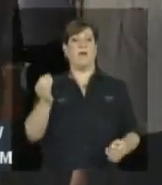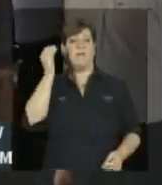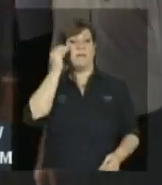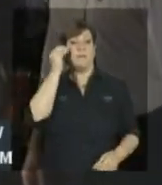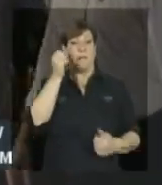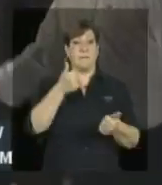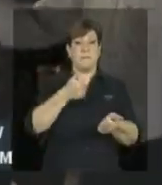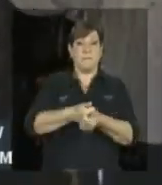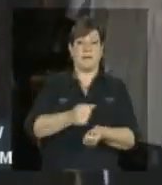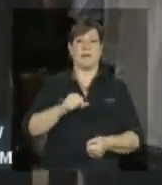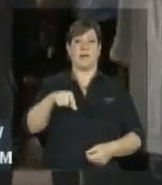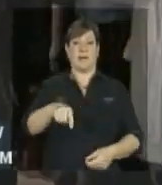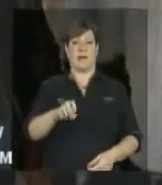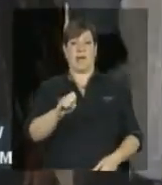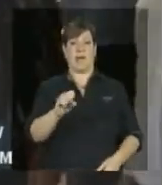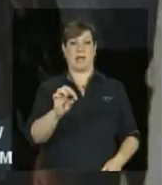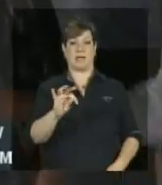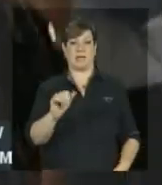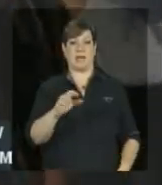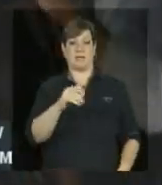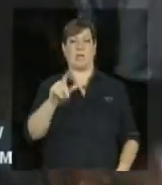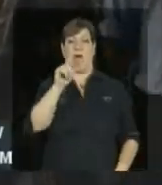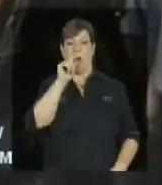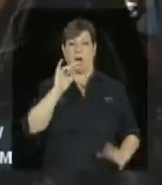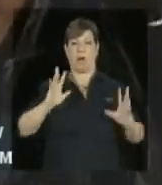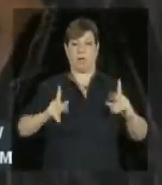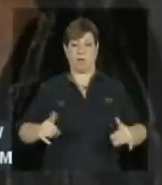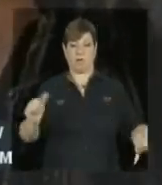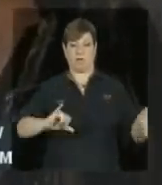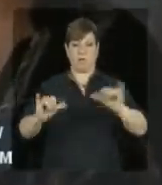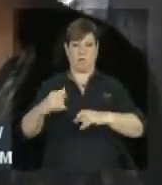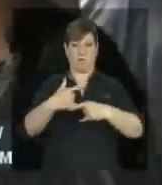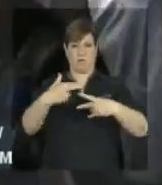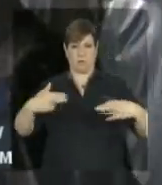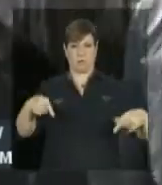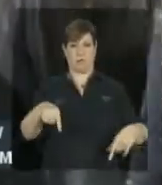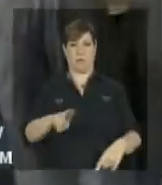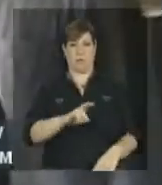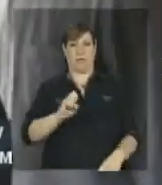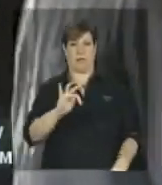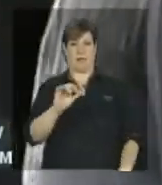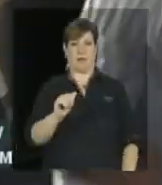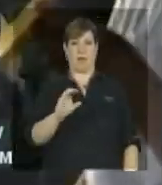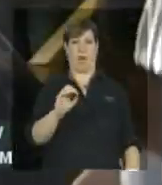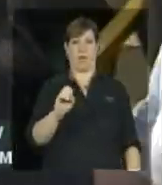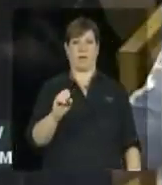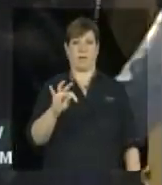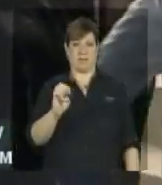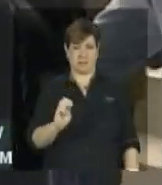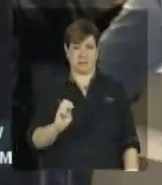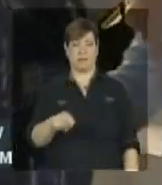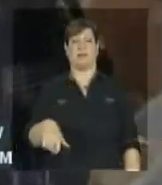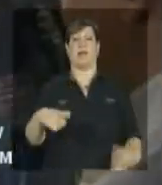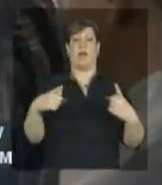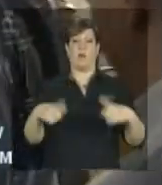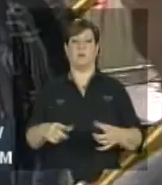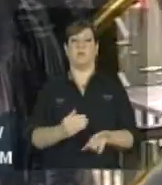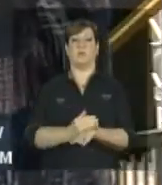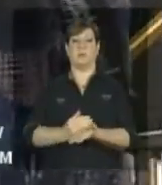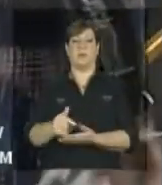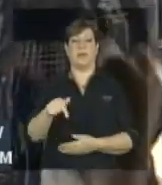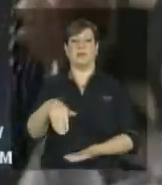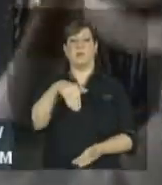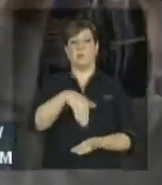estação de águas, de tratamento de águas, que é a chamada ETA Oeste, que é onde se inicia esse